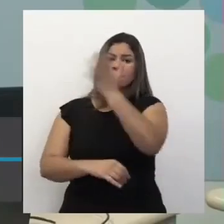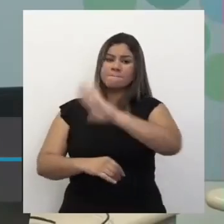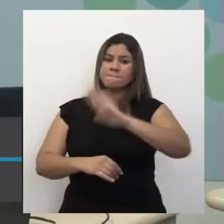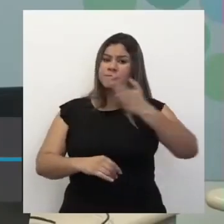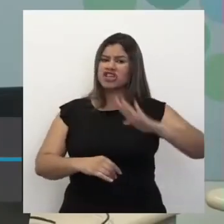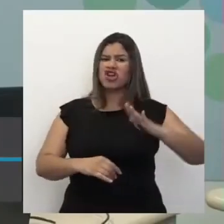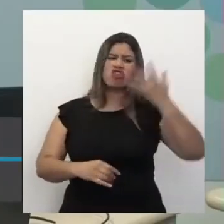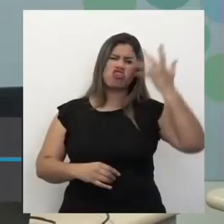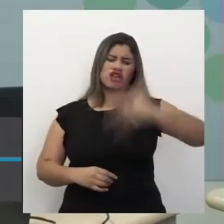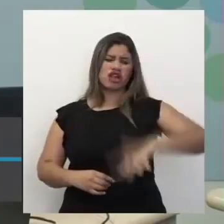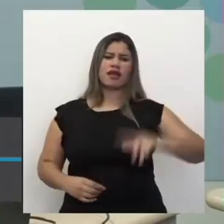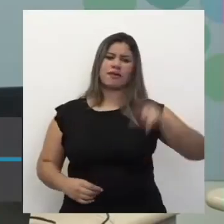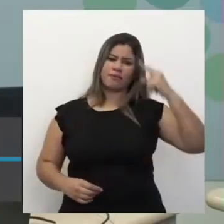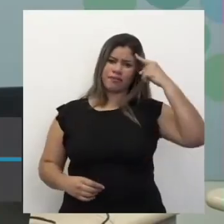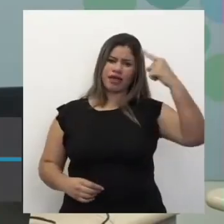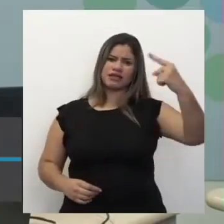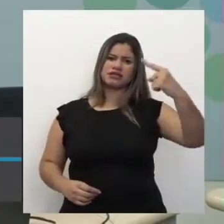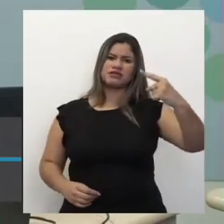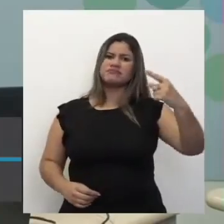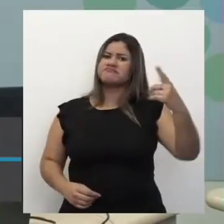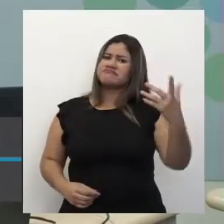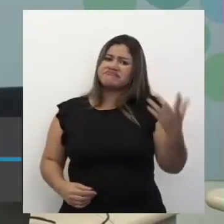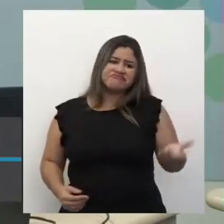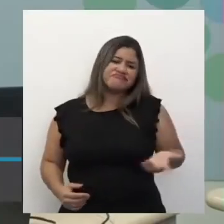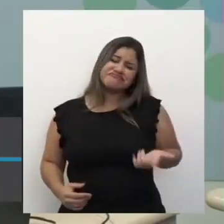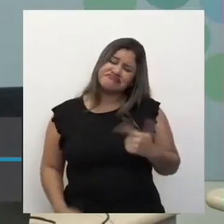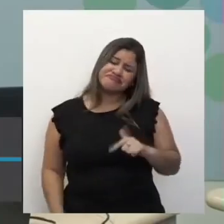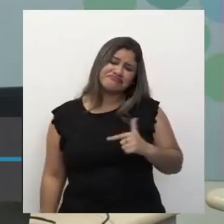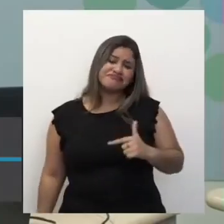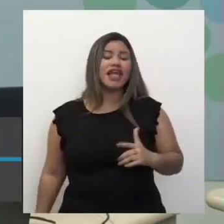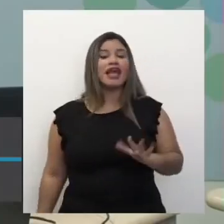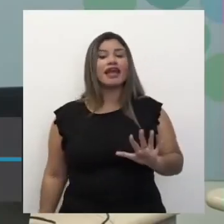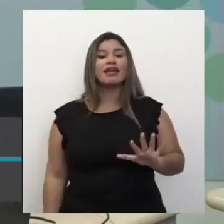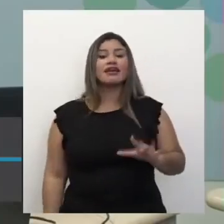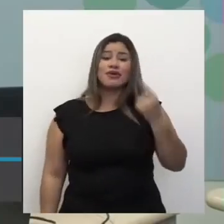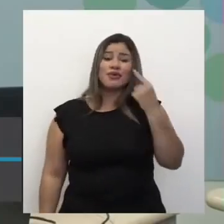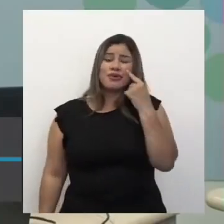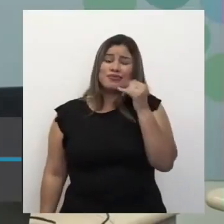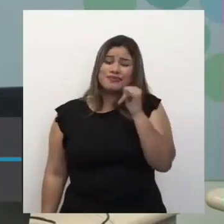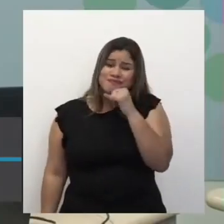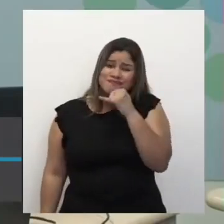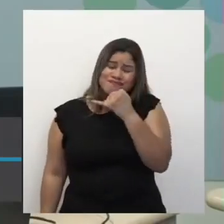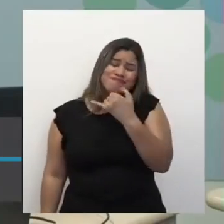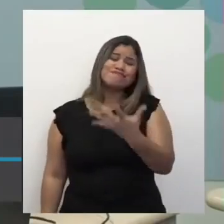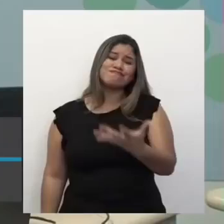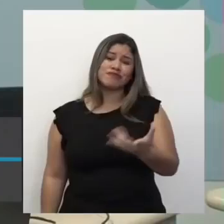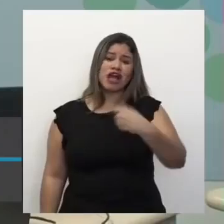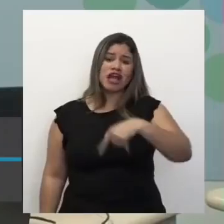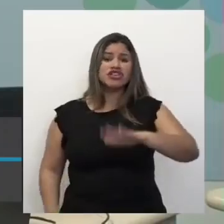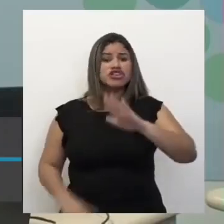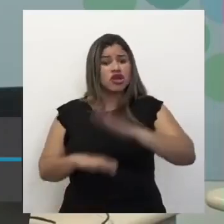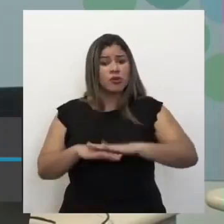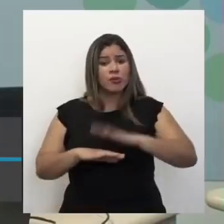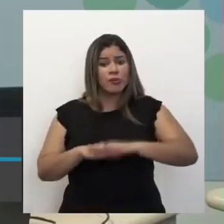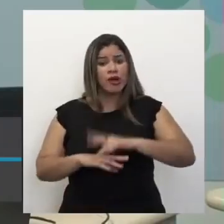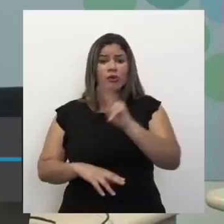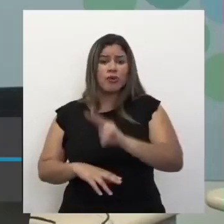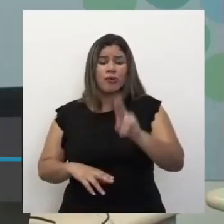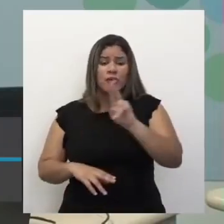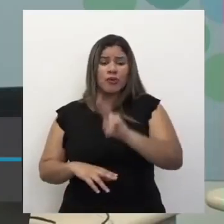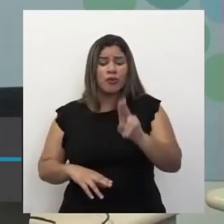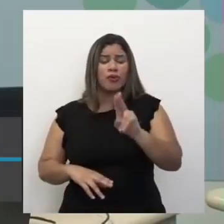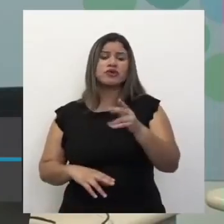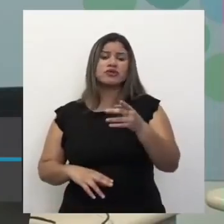quero. É difícil fazer isso, né? Então, assim, olha que triste isso. A gente está usando, a gente está consumindo